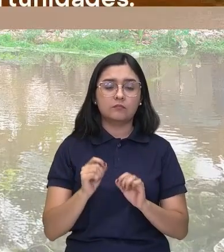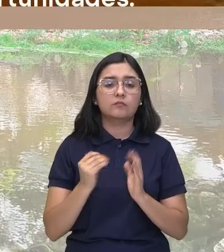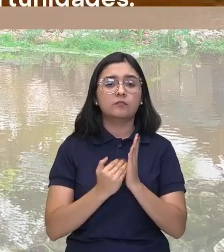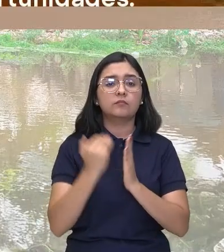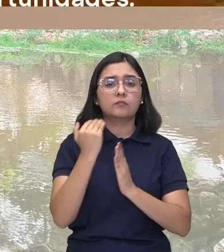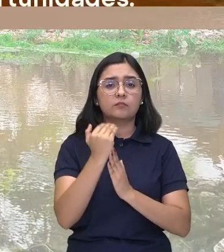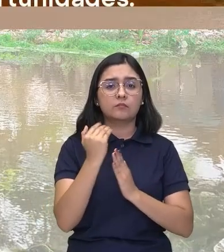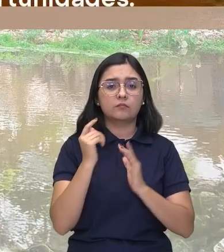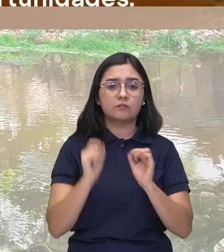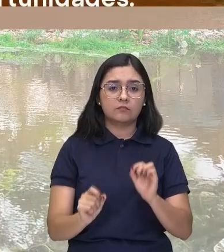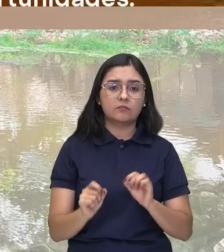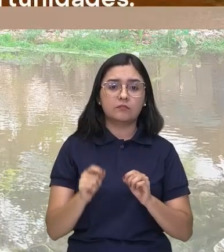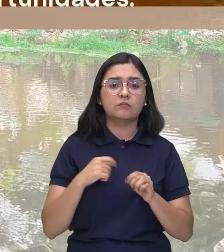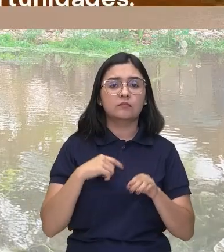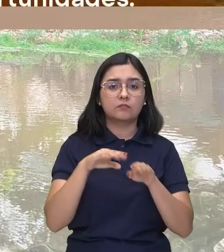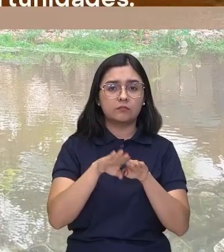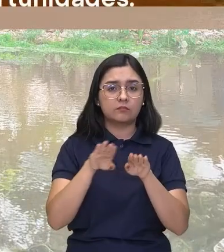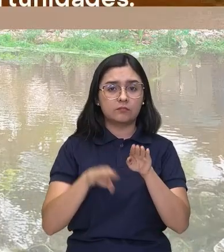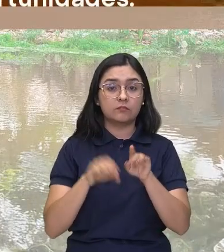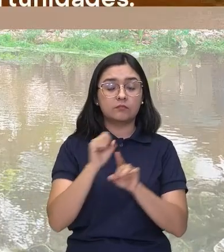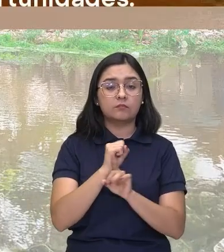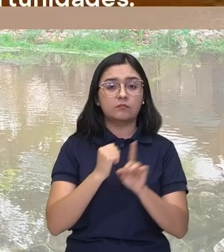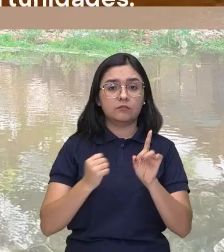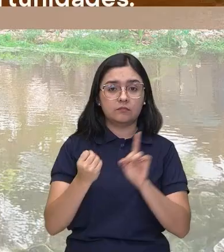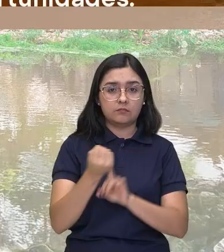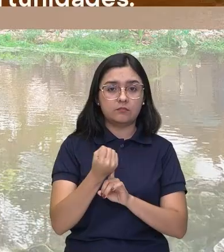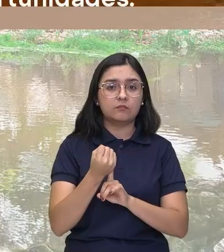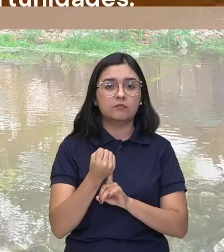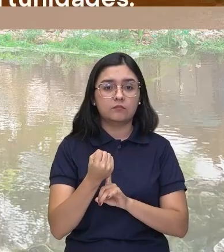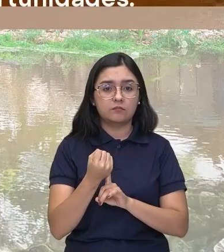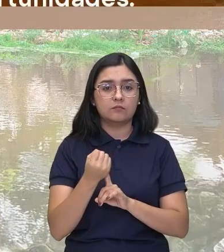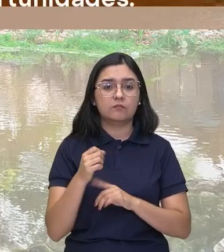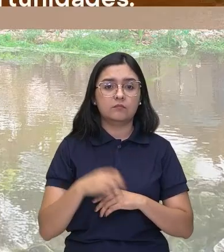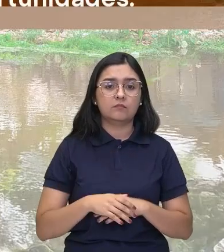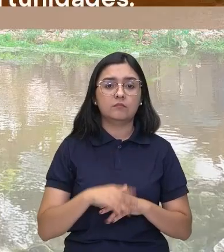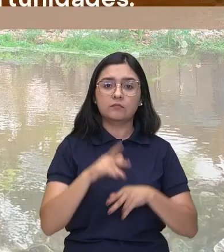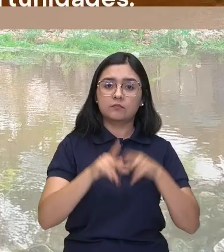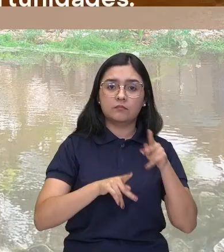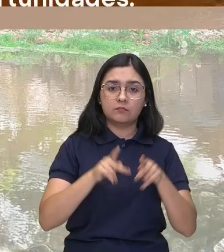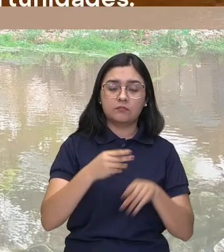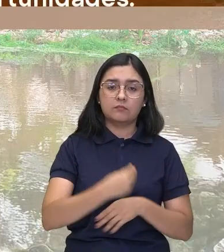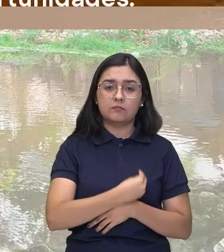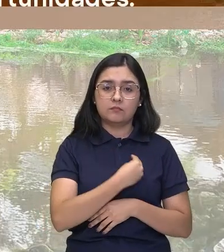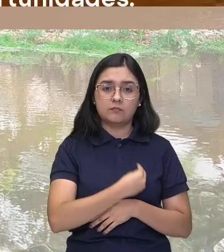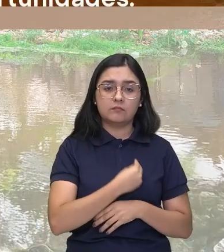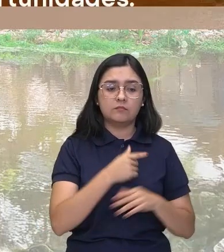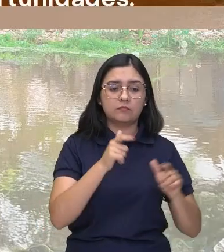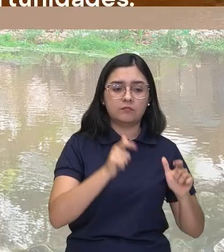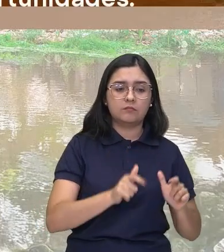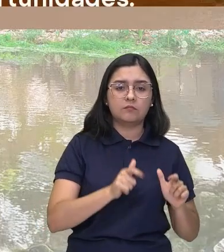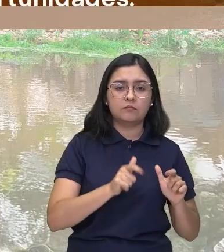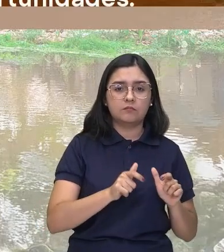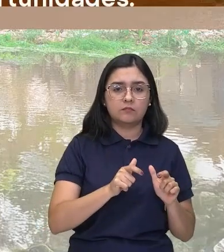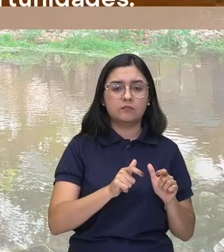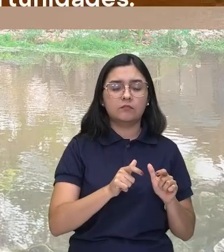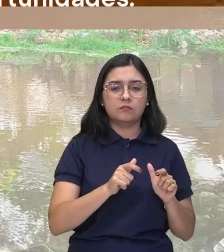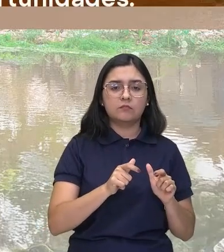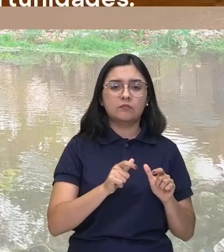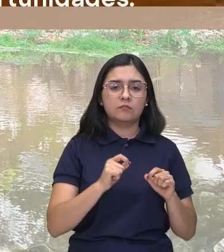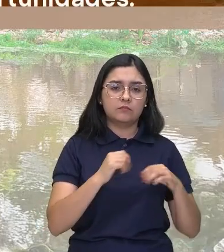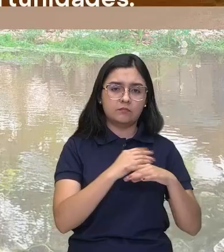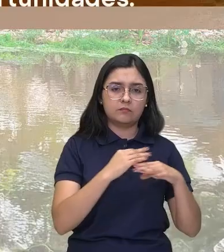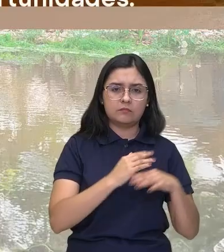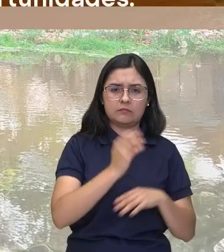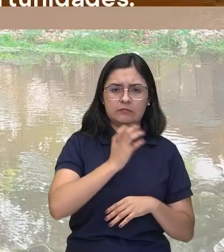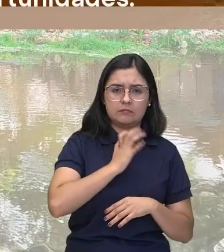ainda mais o que a gente chama de desigualdade social numa cidade, né? As pessoas que vivem em bairros numa cidade que são mais ricos, que